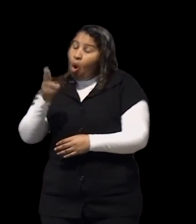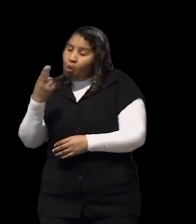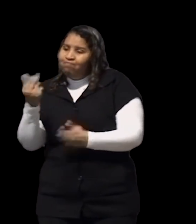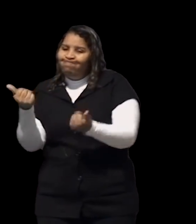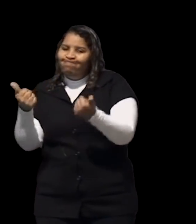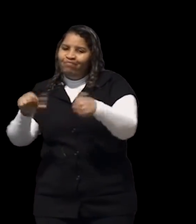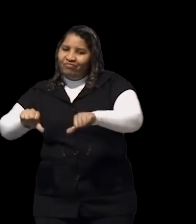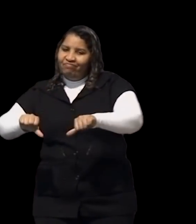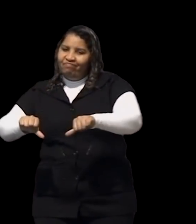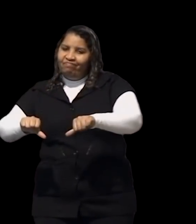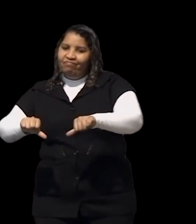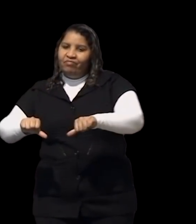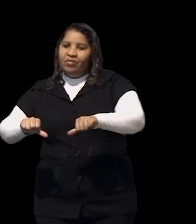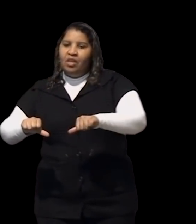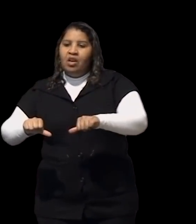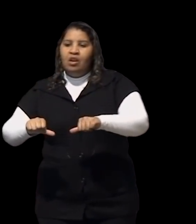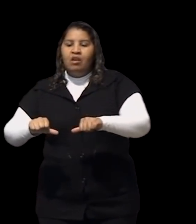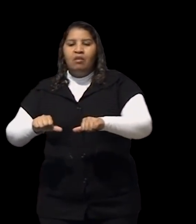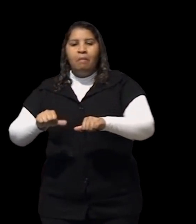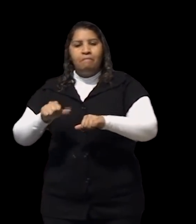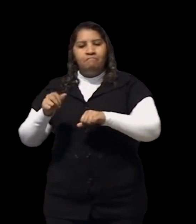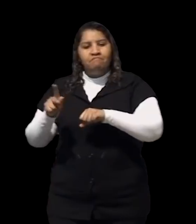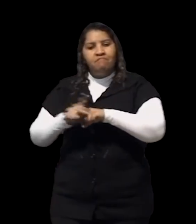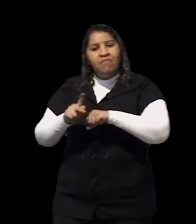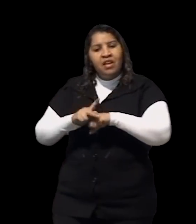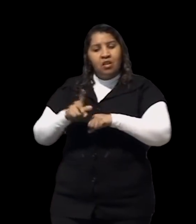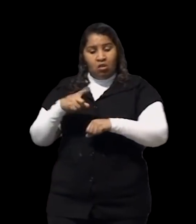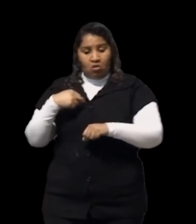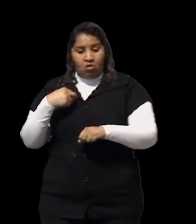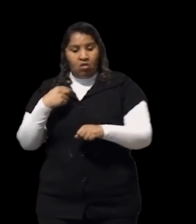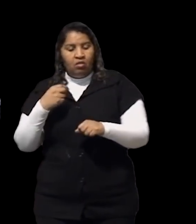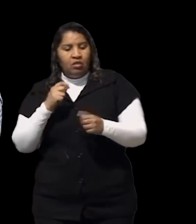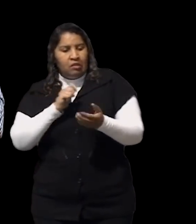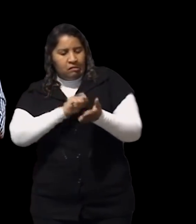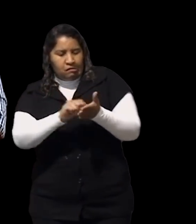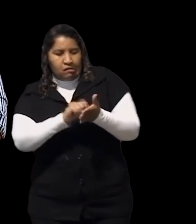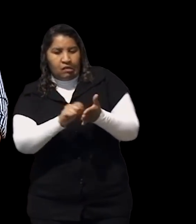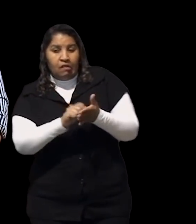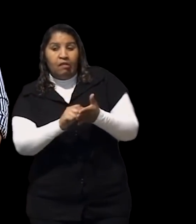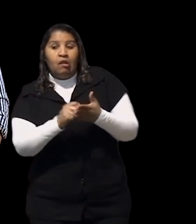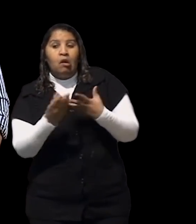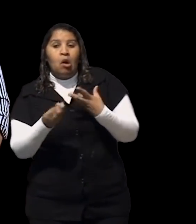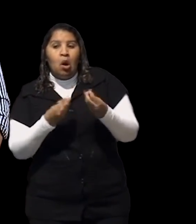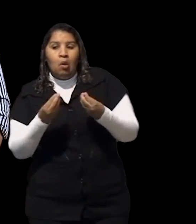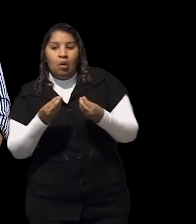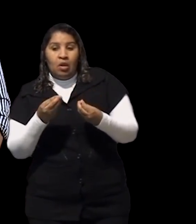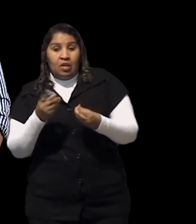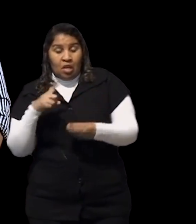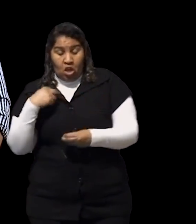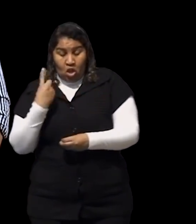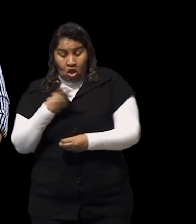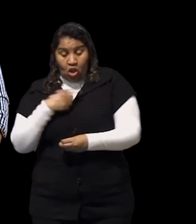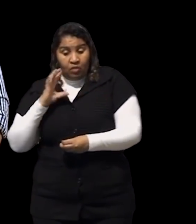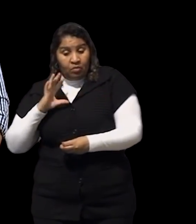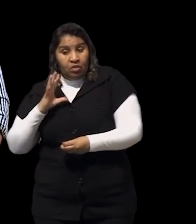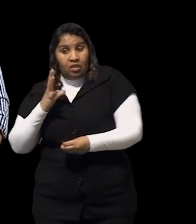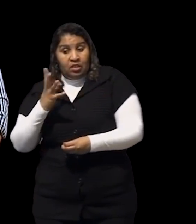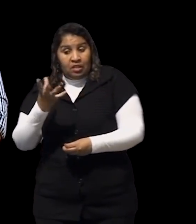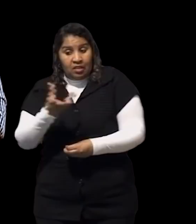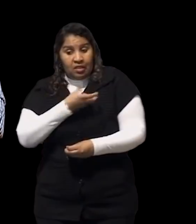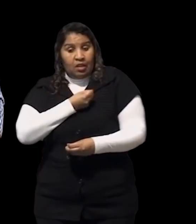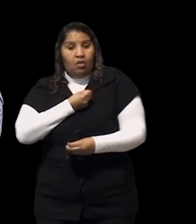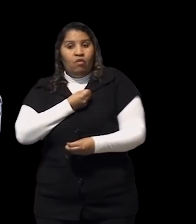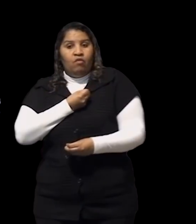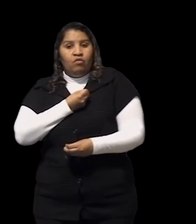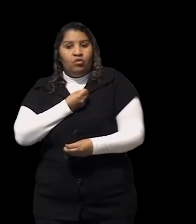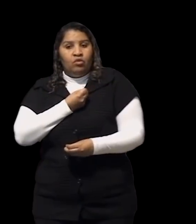sua carta Ele disse que nós não fomos resgatados da nossa vamo lá dele de viver que por tradição recebestes